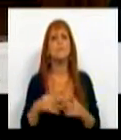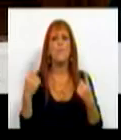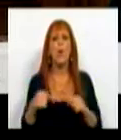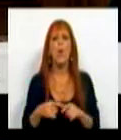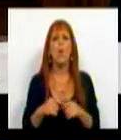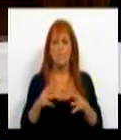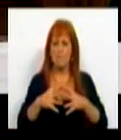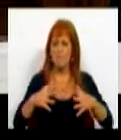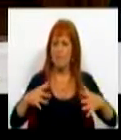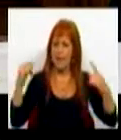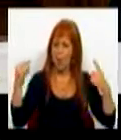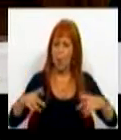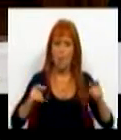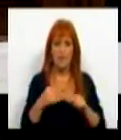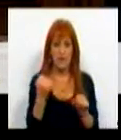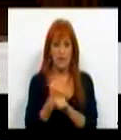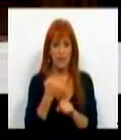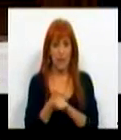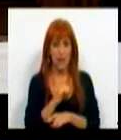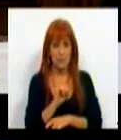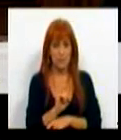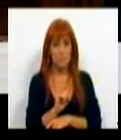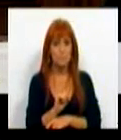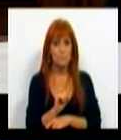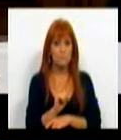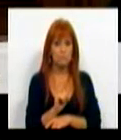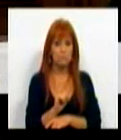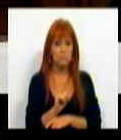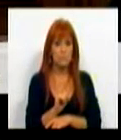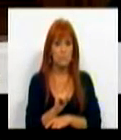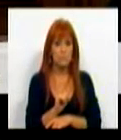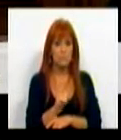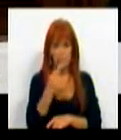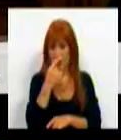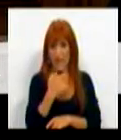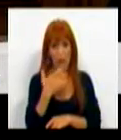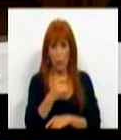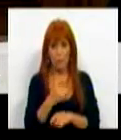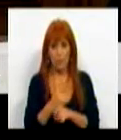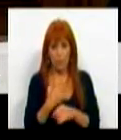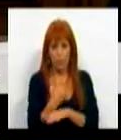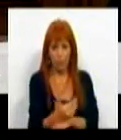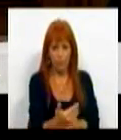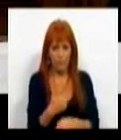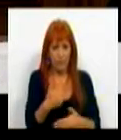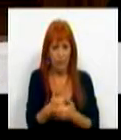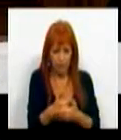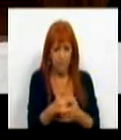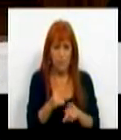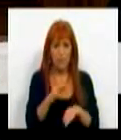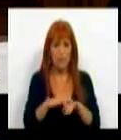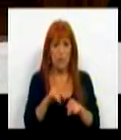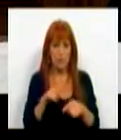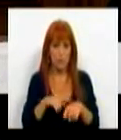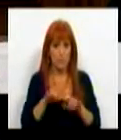Houve uma expansão da atividade que foi errada, porque foi tardia, na altura, fase final